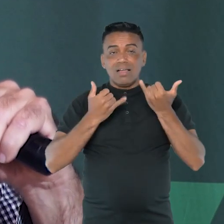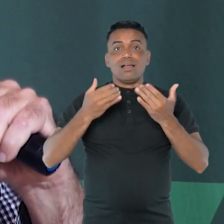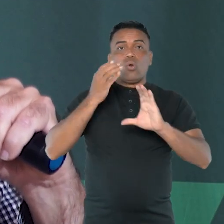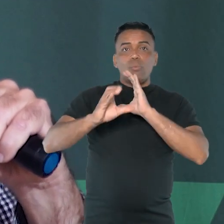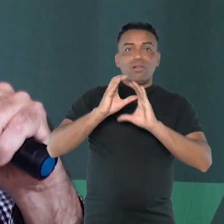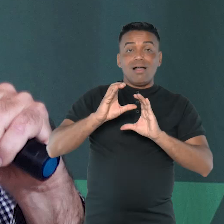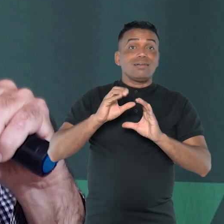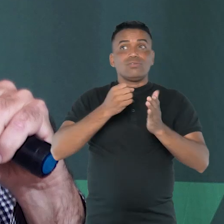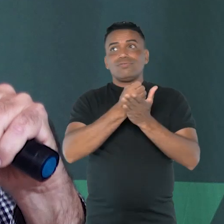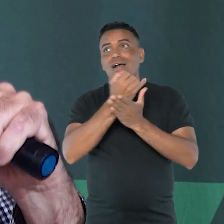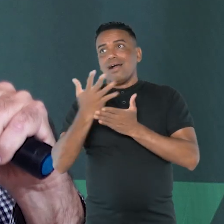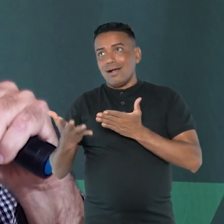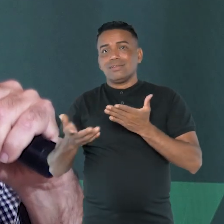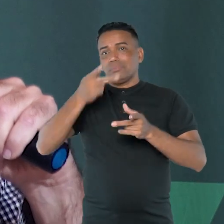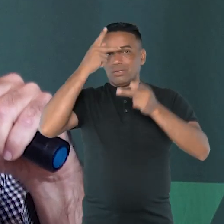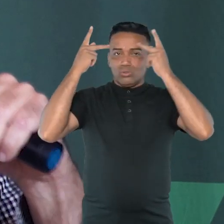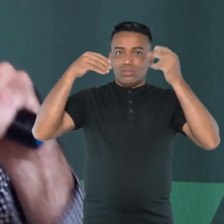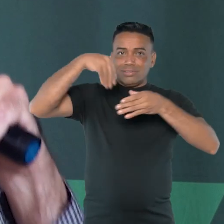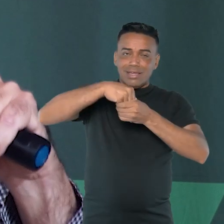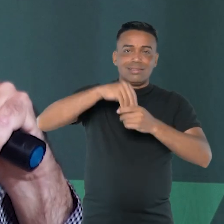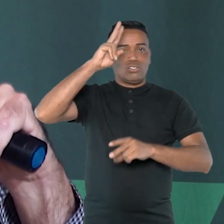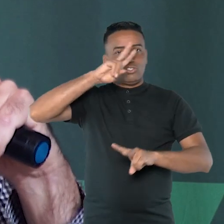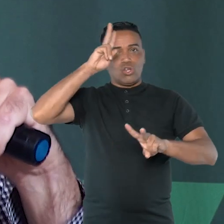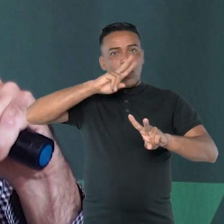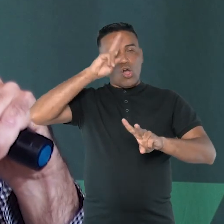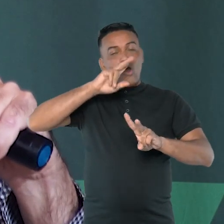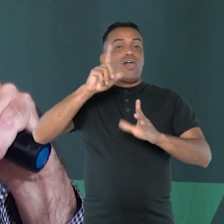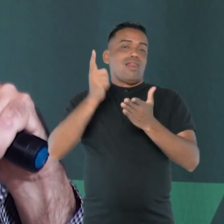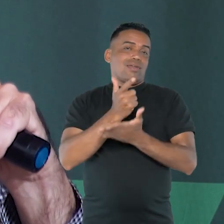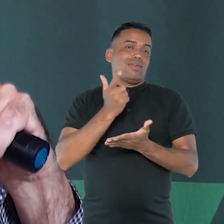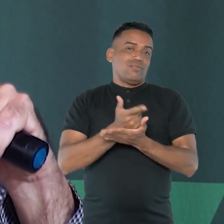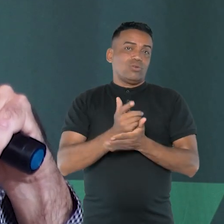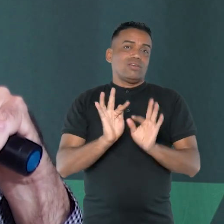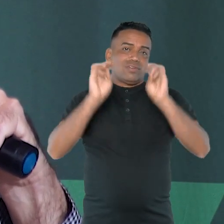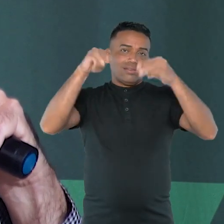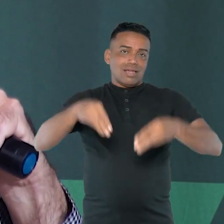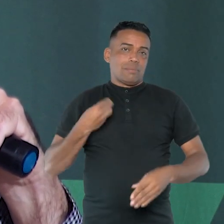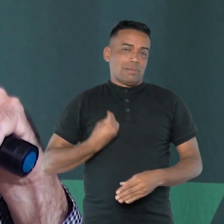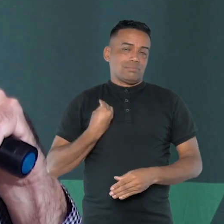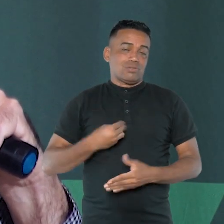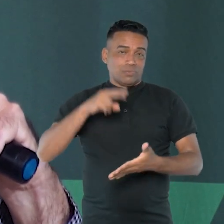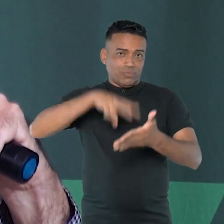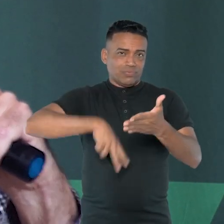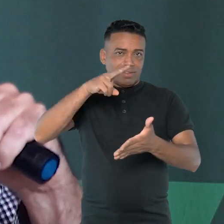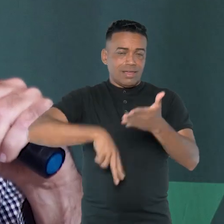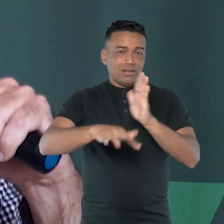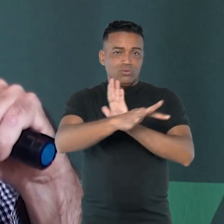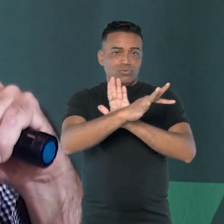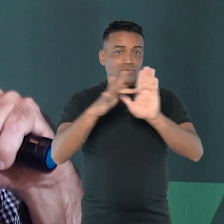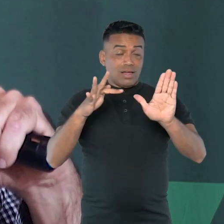XX, junto com tantos outros escritores que falam nesse livro. E por isso que eu queria encerrar essa participação lendo